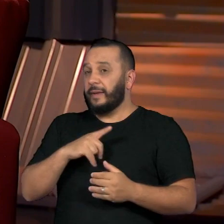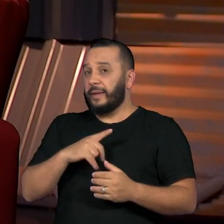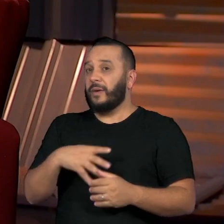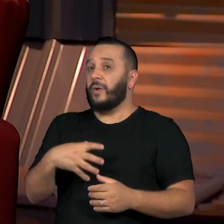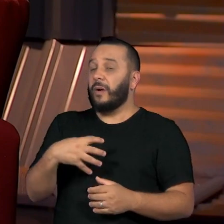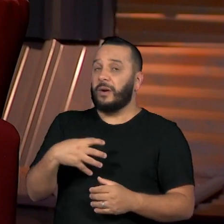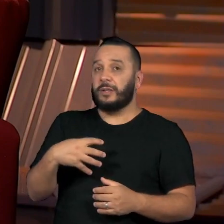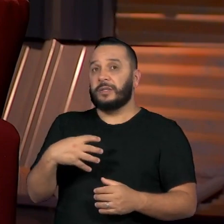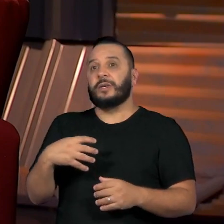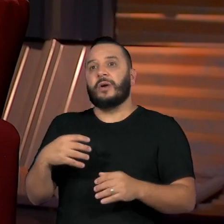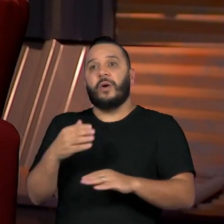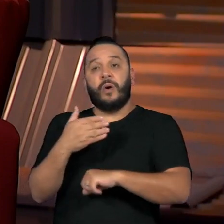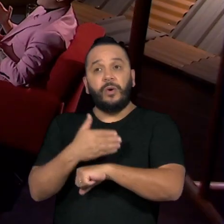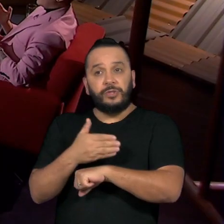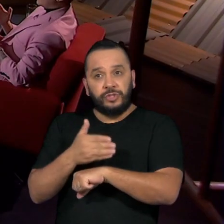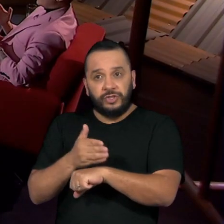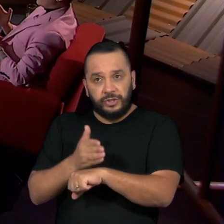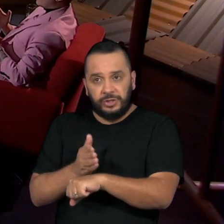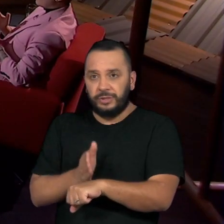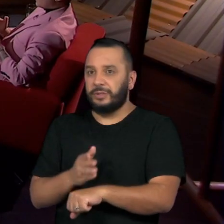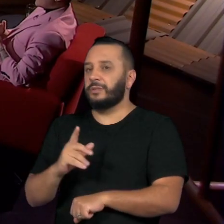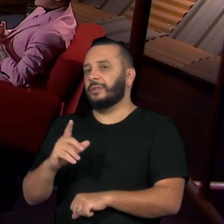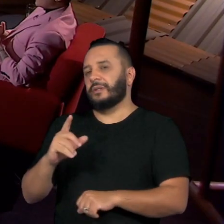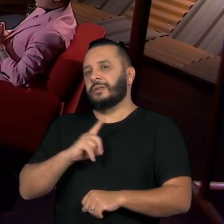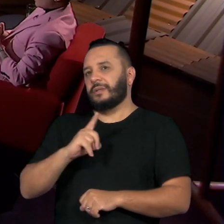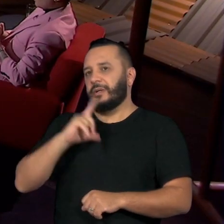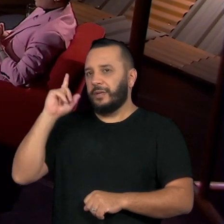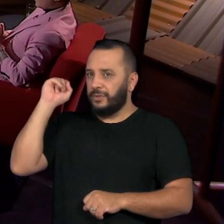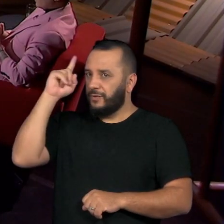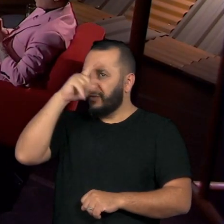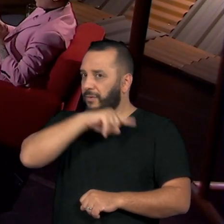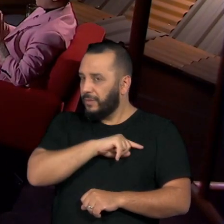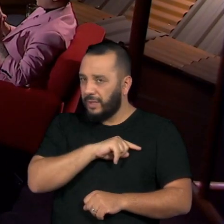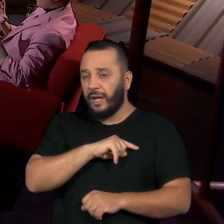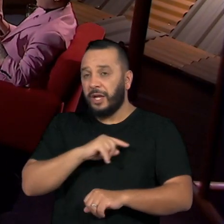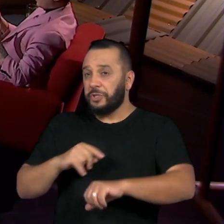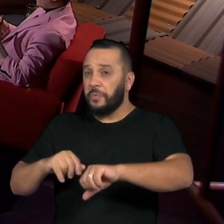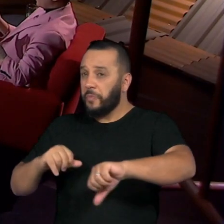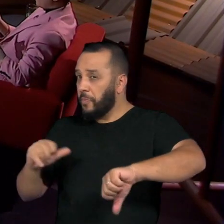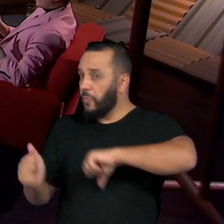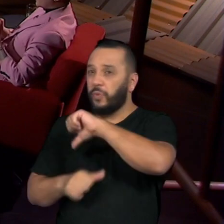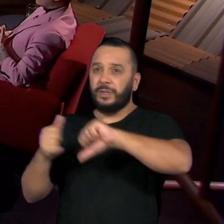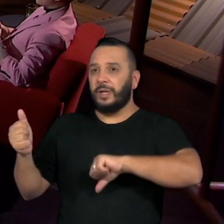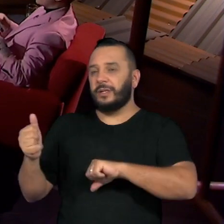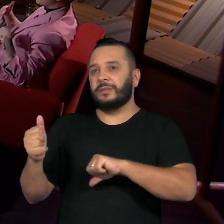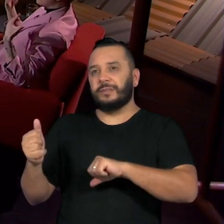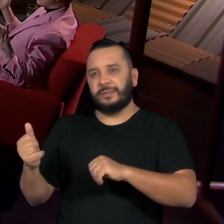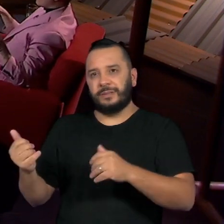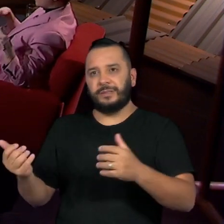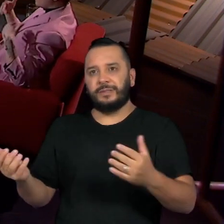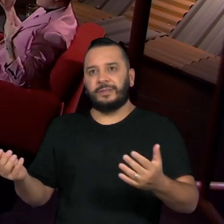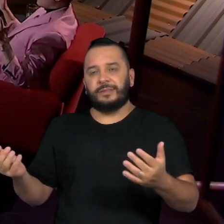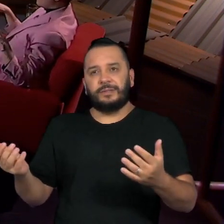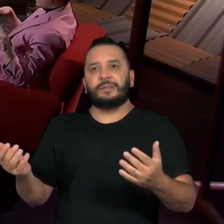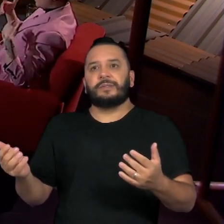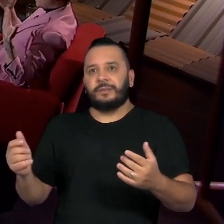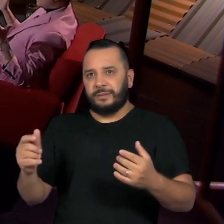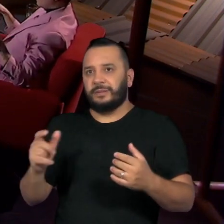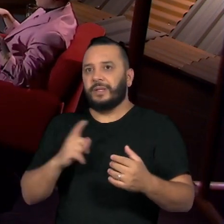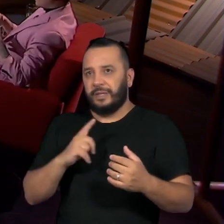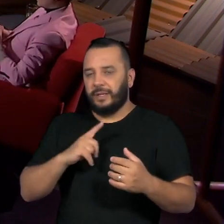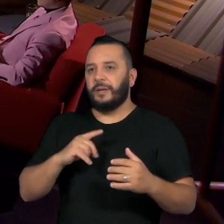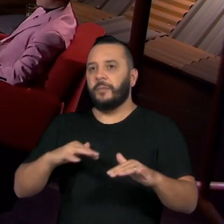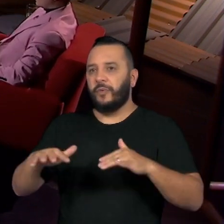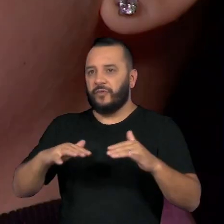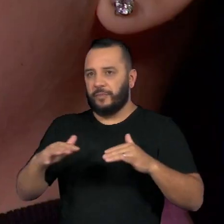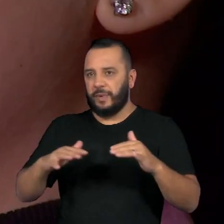seja, rotinas, dificuldade de lidar com mudanças, mudança de plano e os movimentos